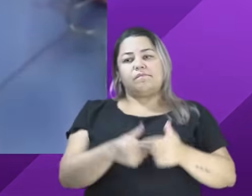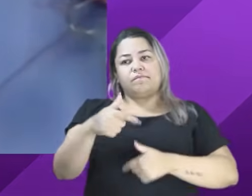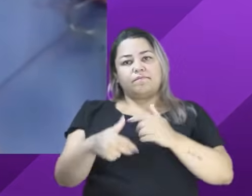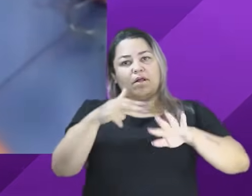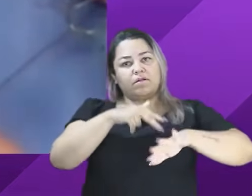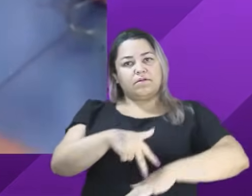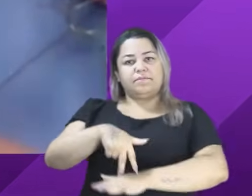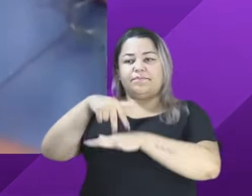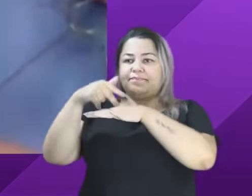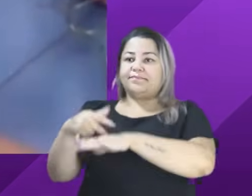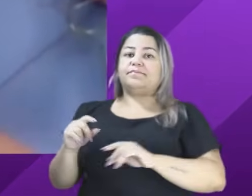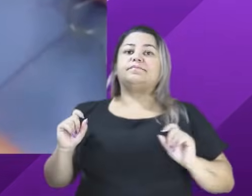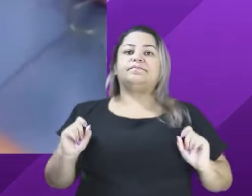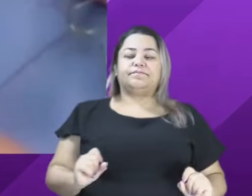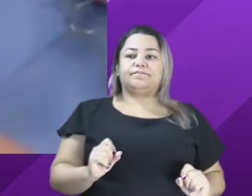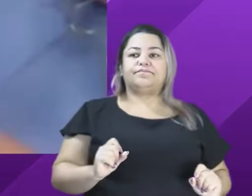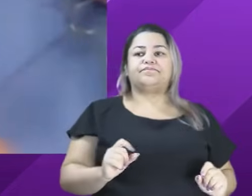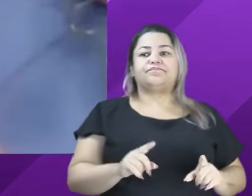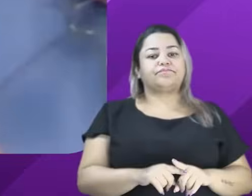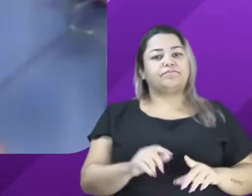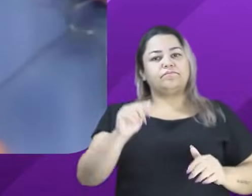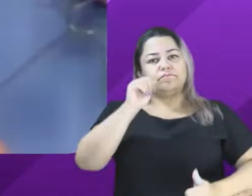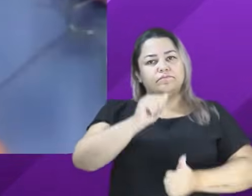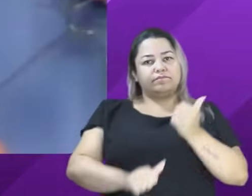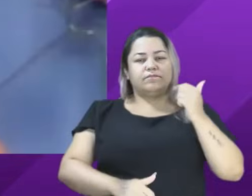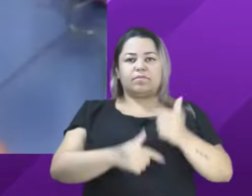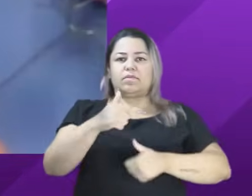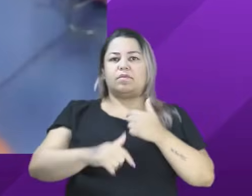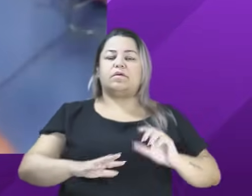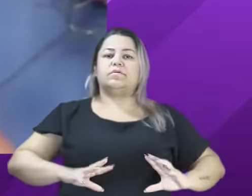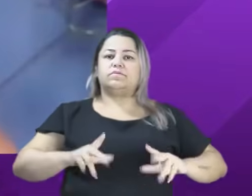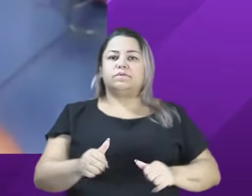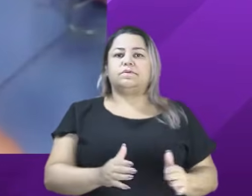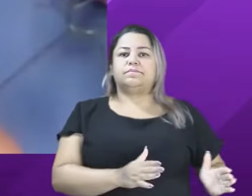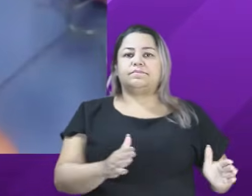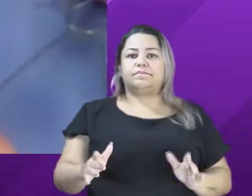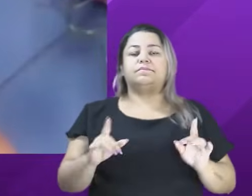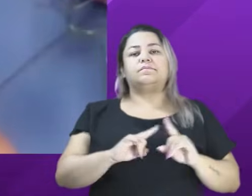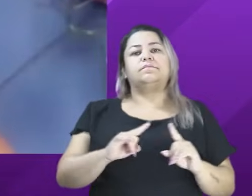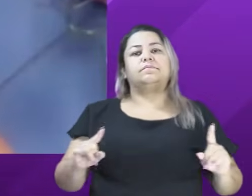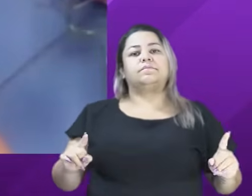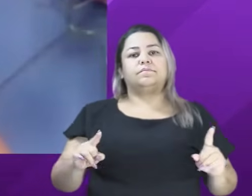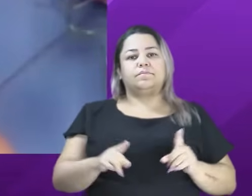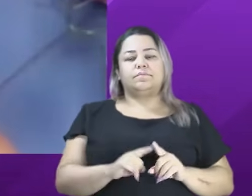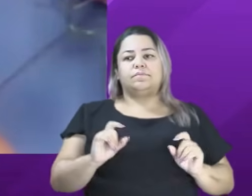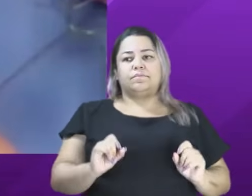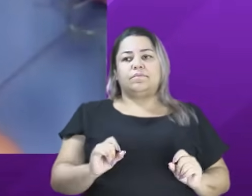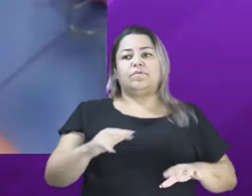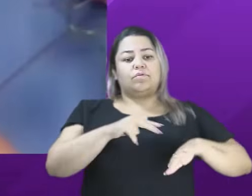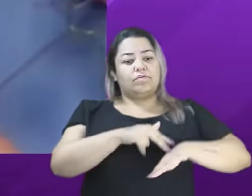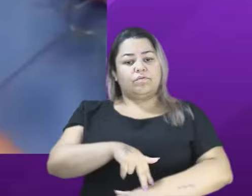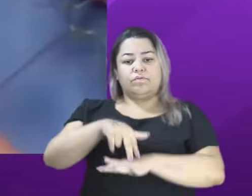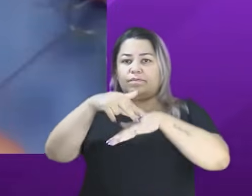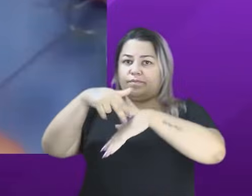lazer, né? Daí a ele virar um esporte, a virar um trabalho, é todo um processo. Mas faz parte do lazer o surf, né,